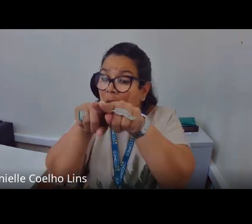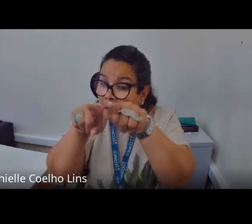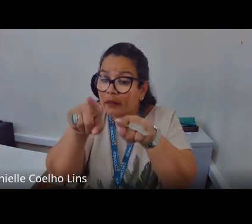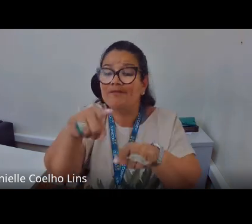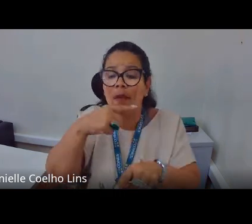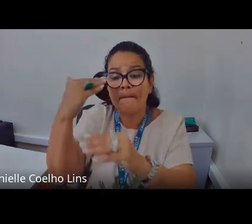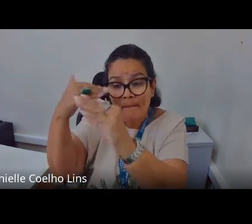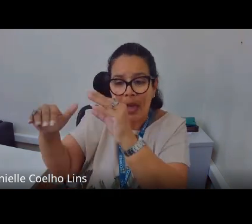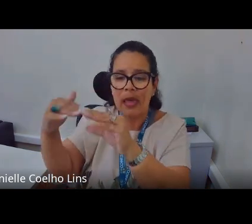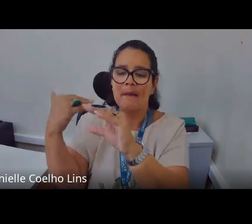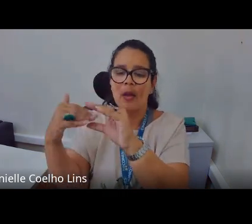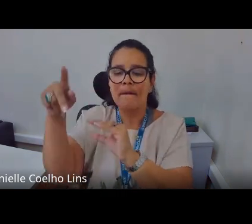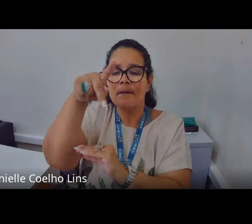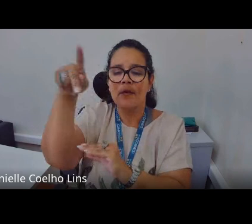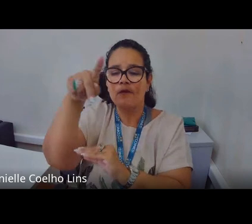ine.ines@ines.gov.br.